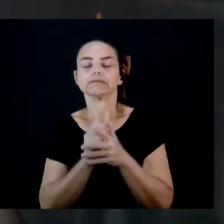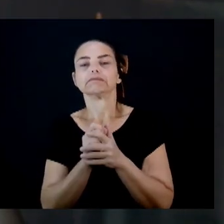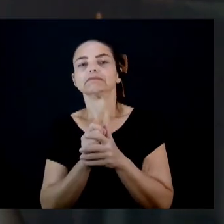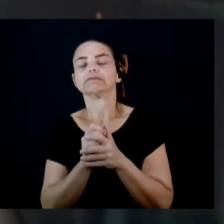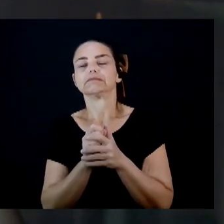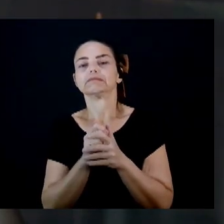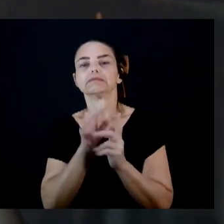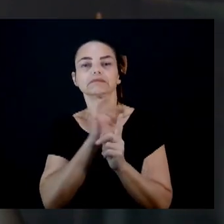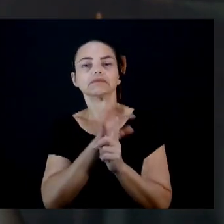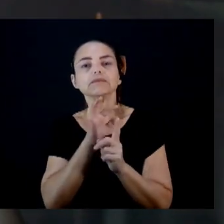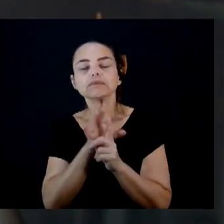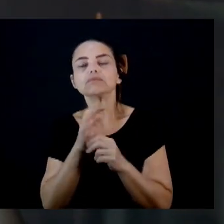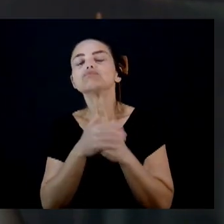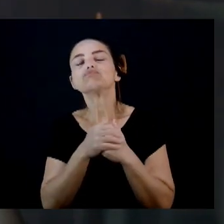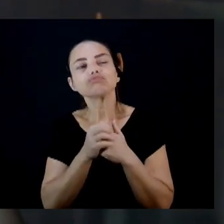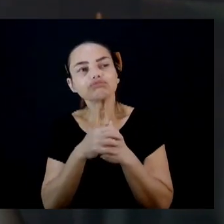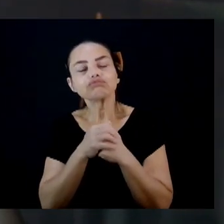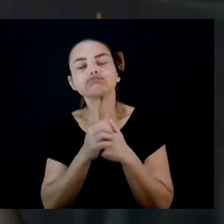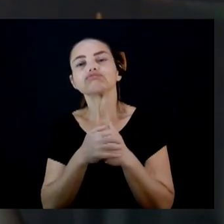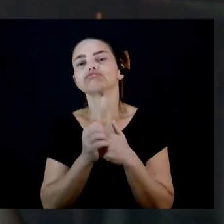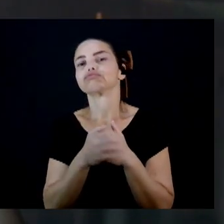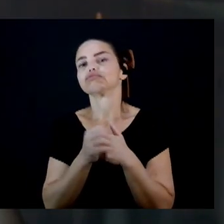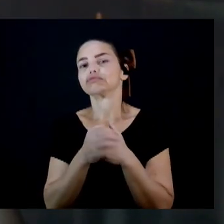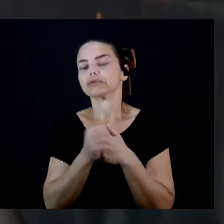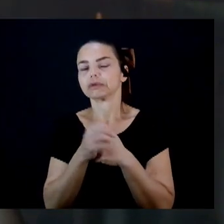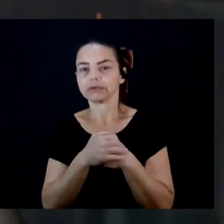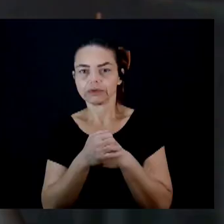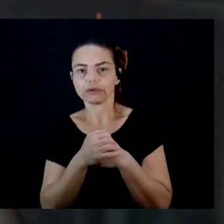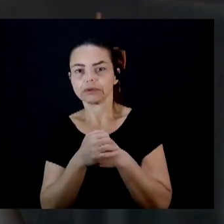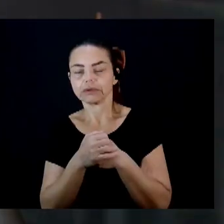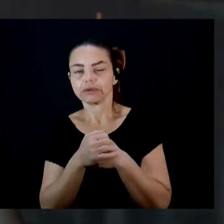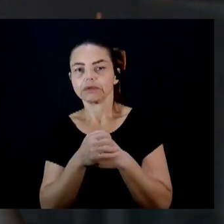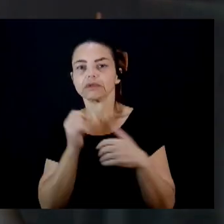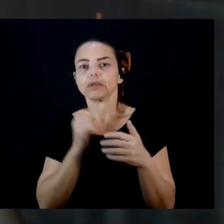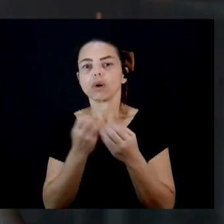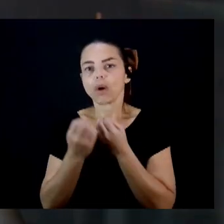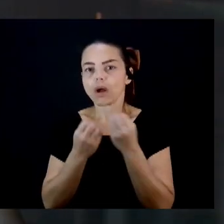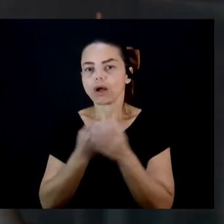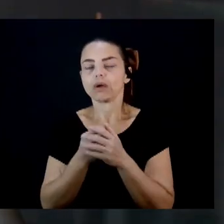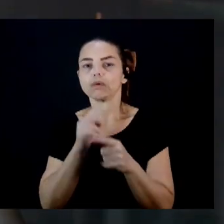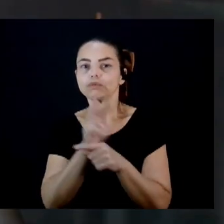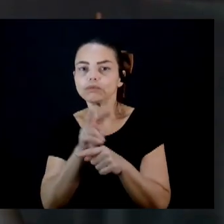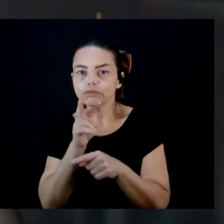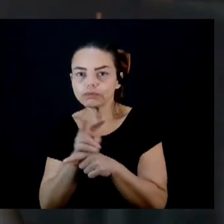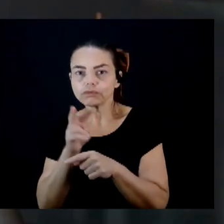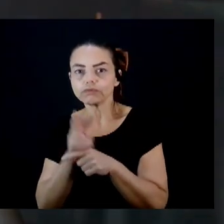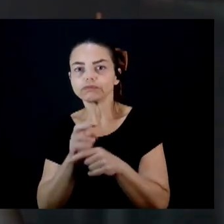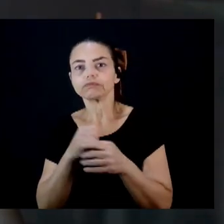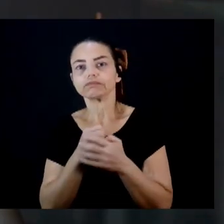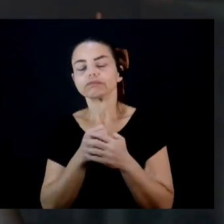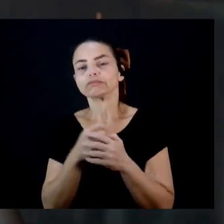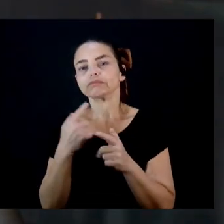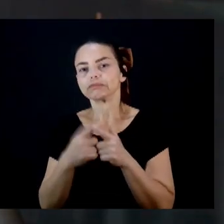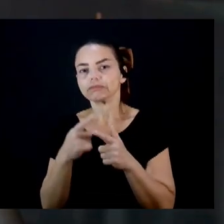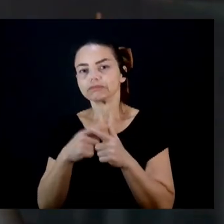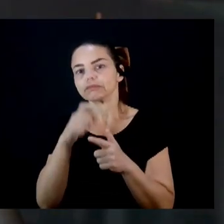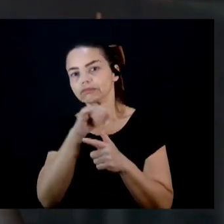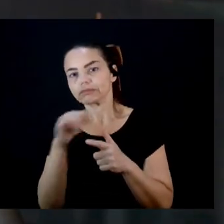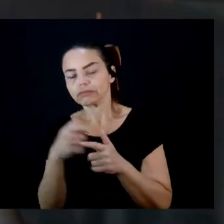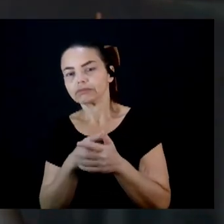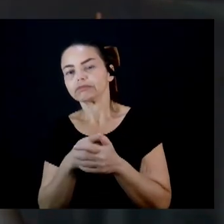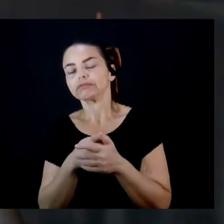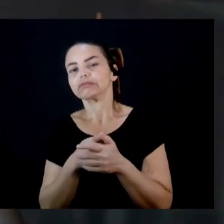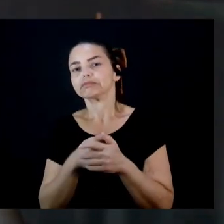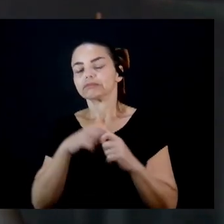Como que tá essa relação nesse lugar afetivo, Sim. do cuidado? Porque se você quer ter uma relação sexual no